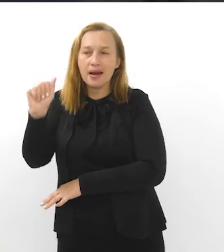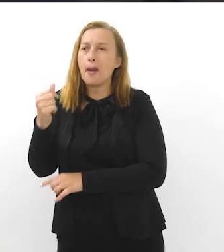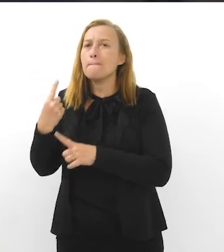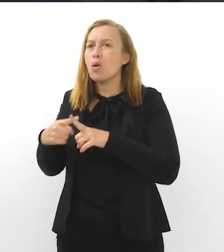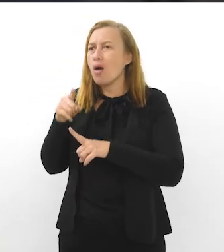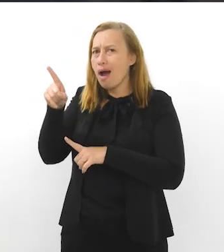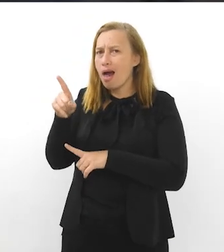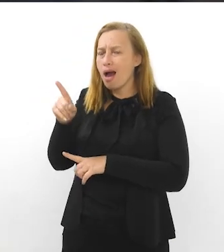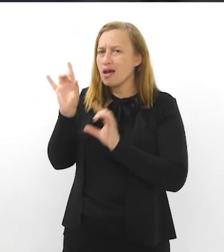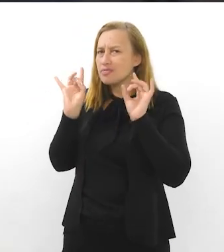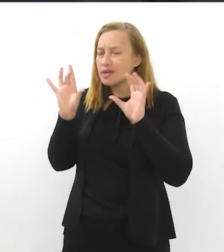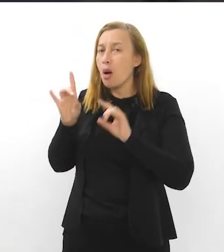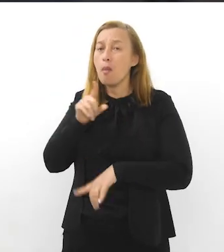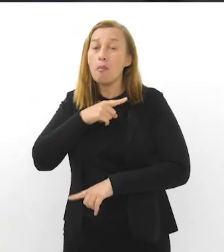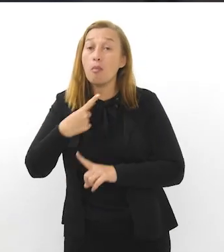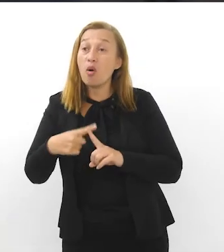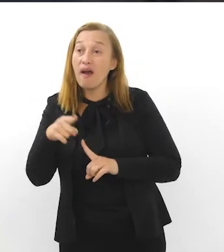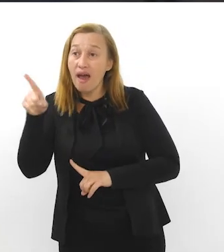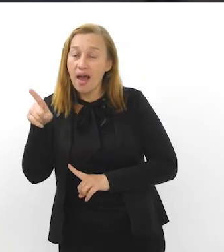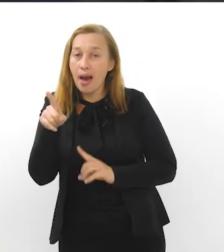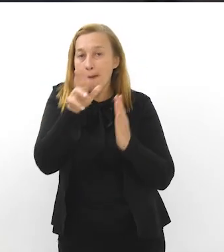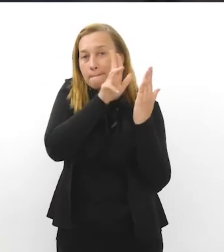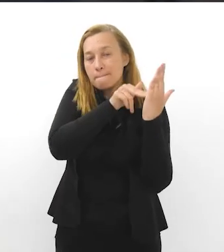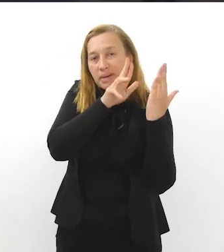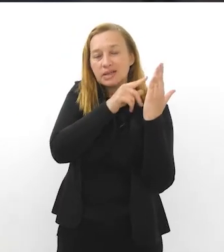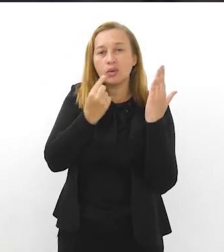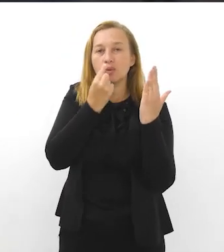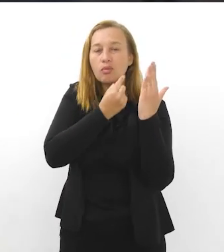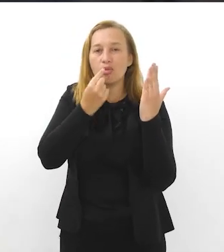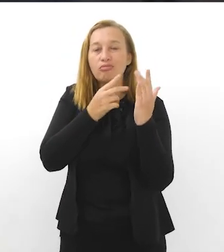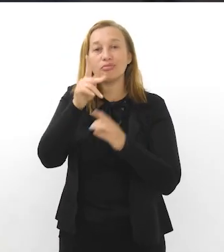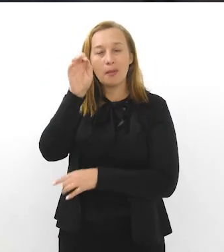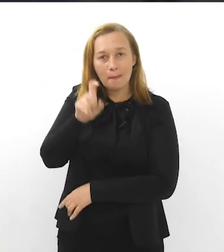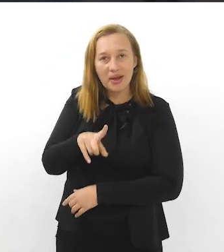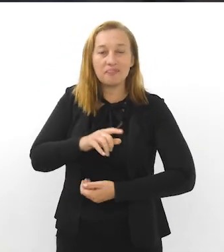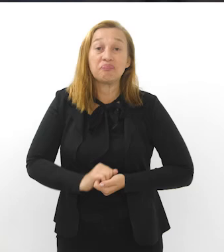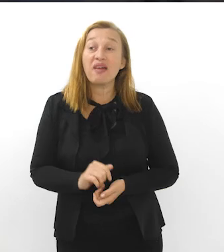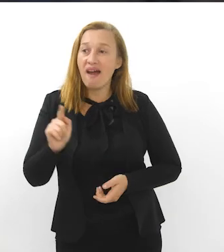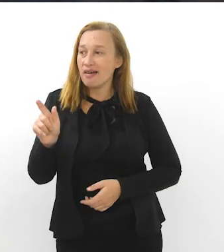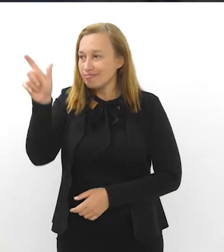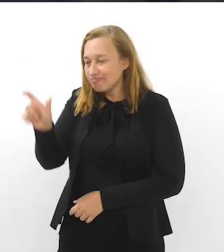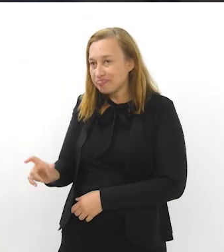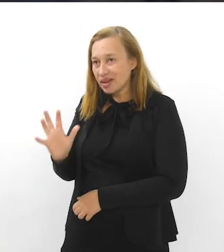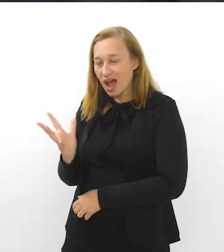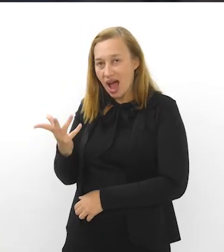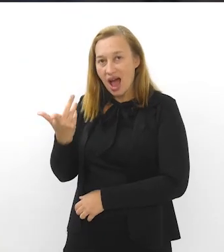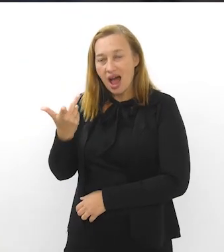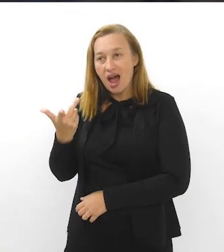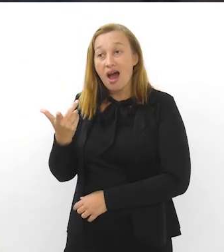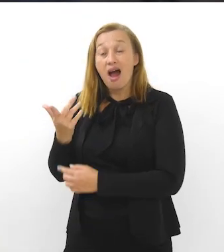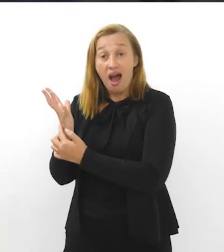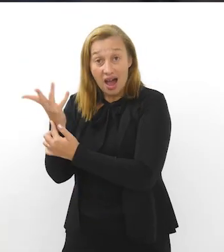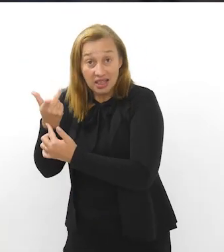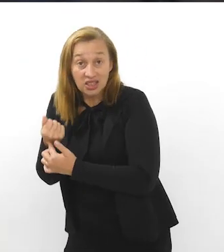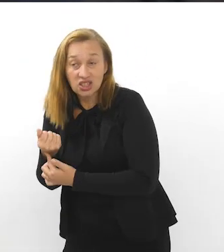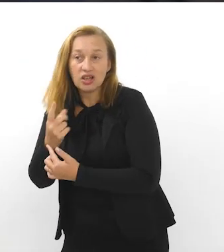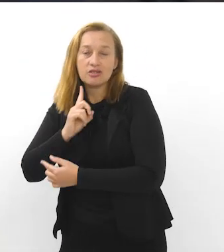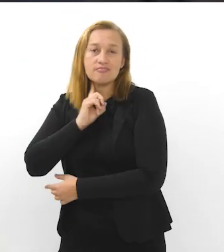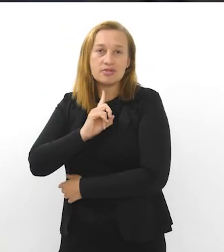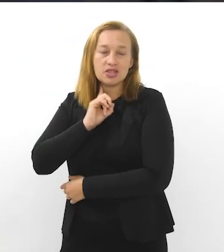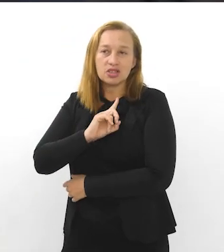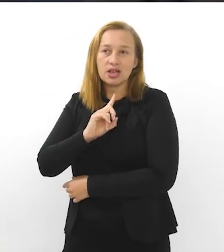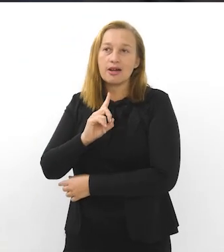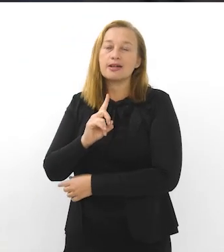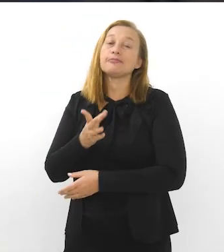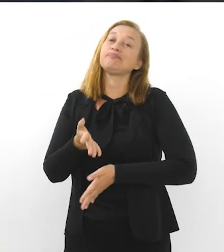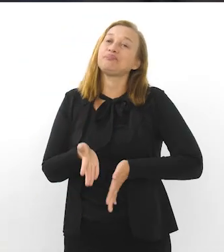tão especial? Porque a Maria Gorete Chagas pinta quadros com a boca e os pés. Essa artista é de Delfinópolis, Minas Gerais, e